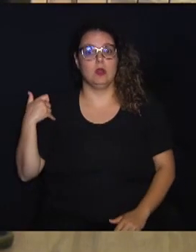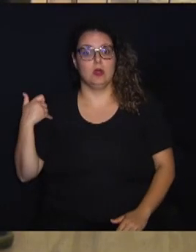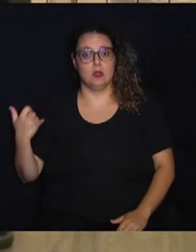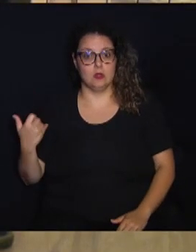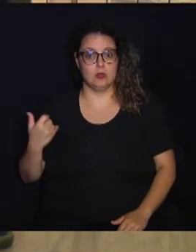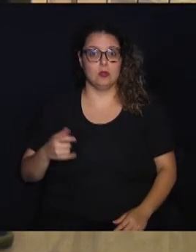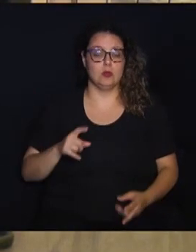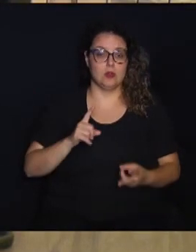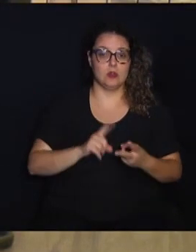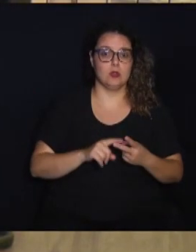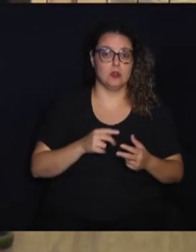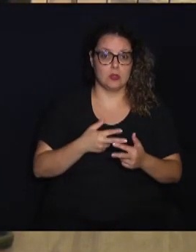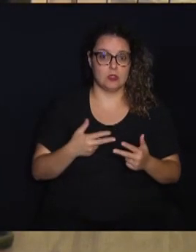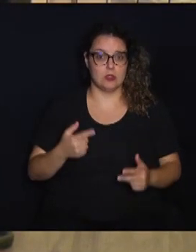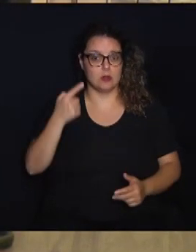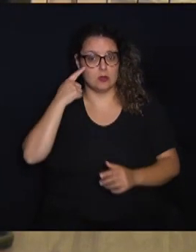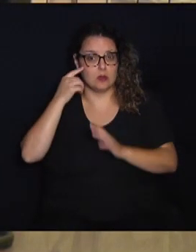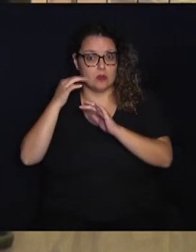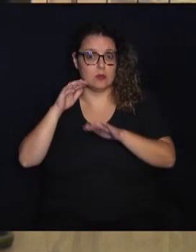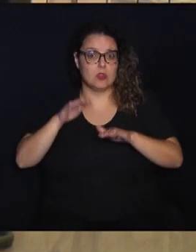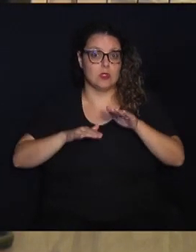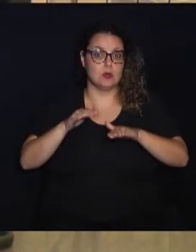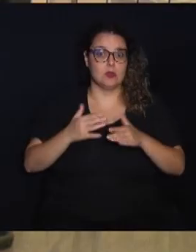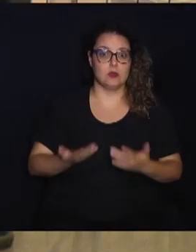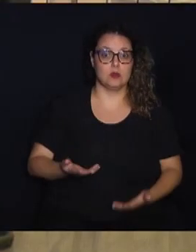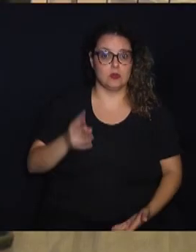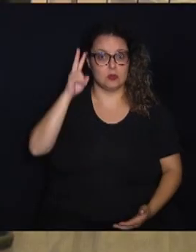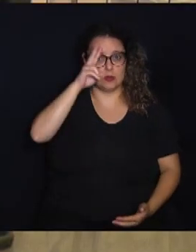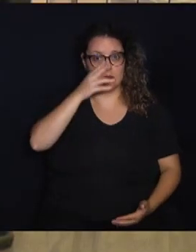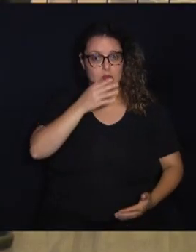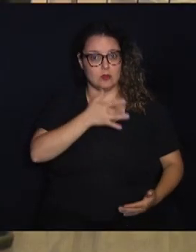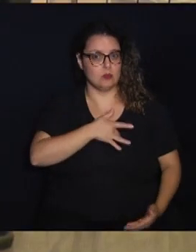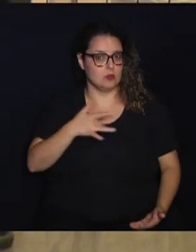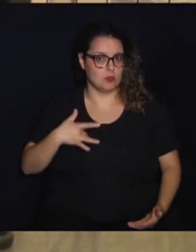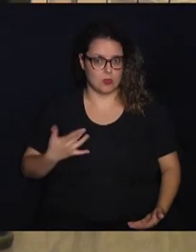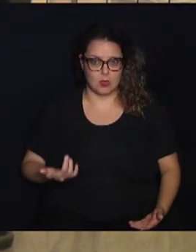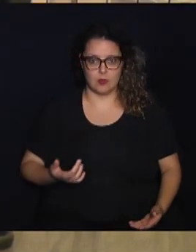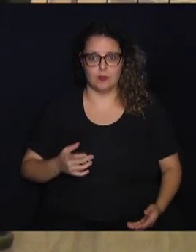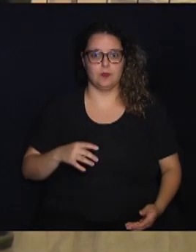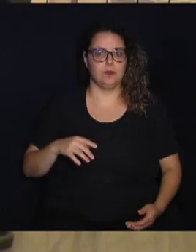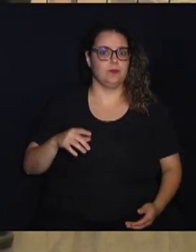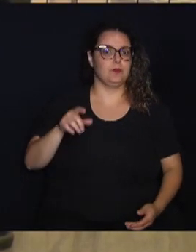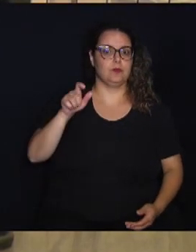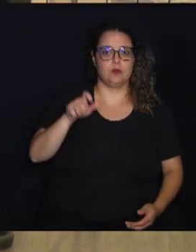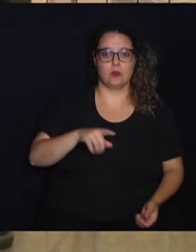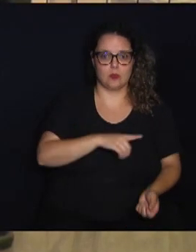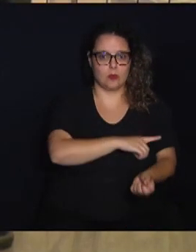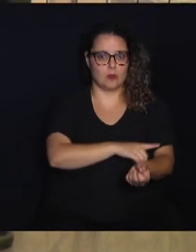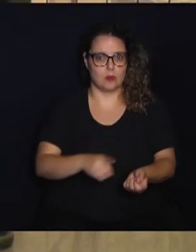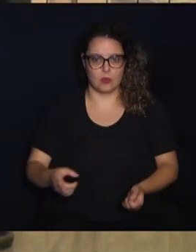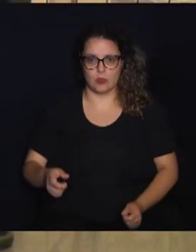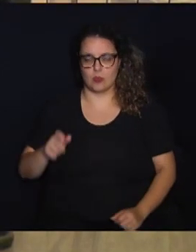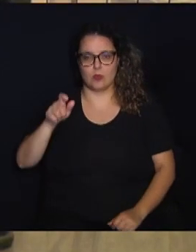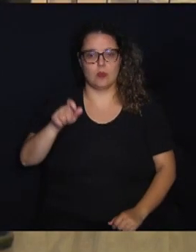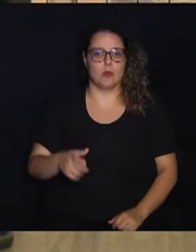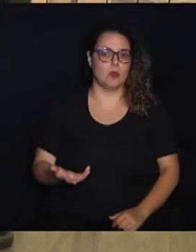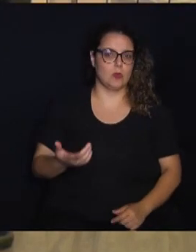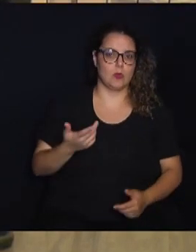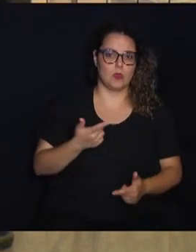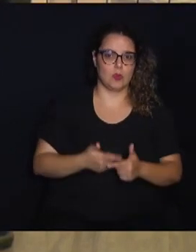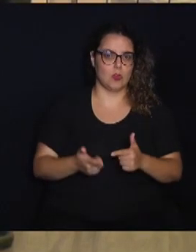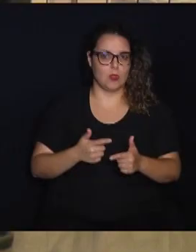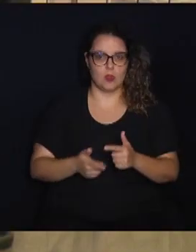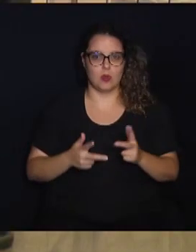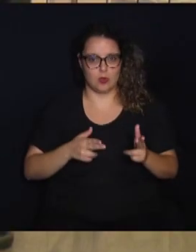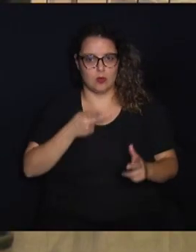a segunda coisa, pensando talvez no histórico da saúde. Uma pessoa diabética, uma pessoa com problema, como